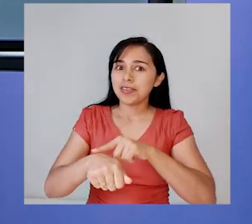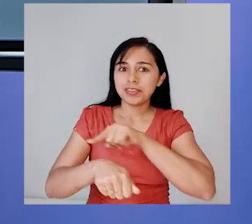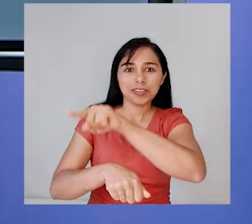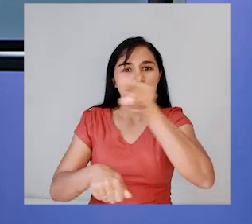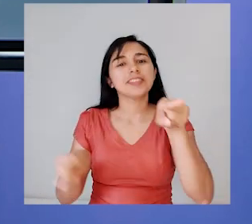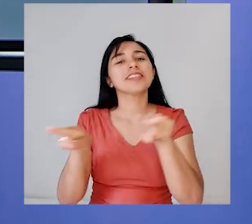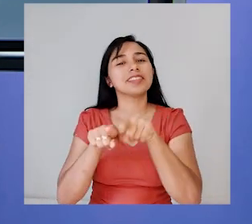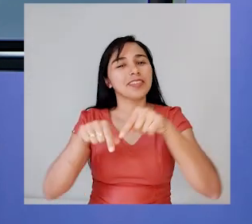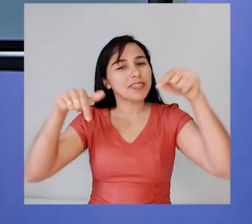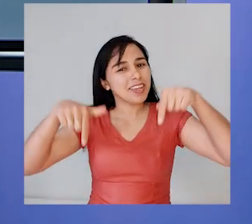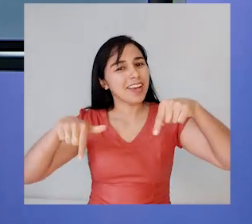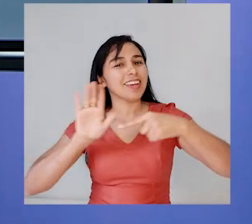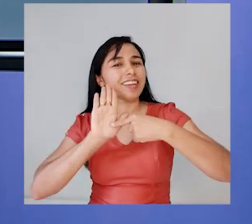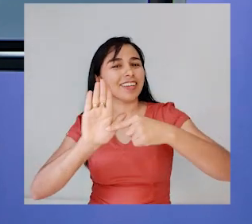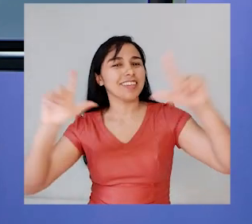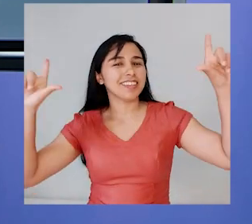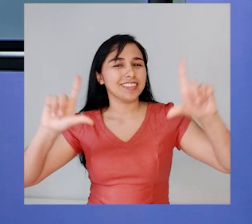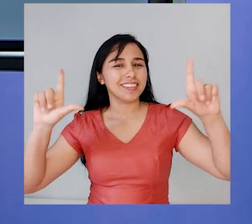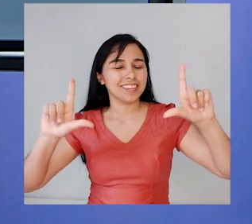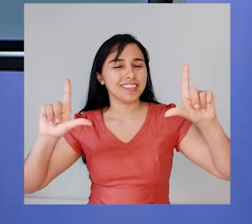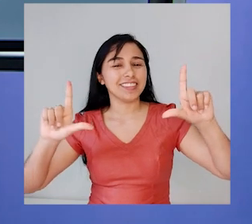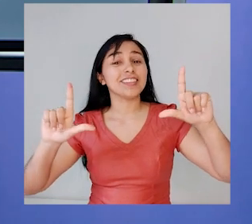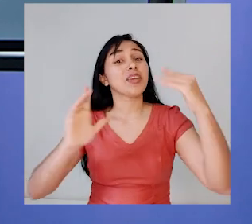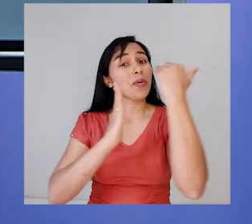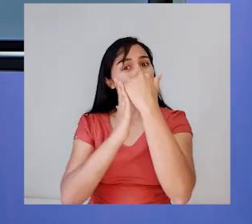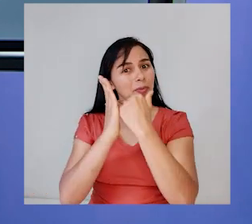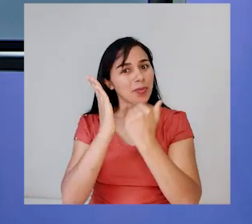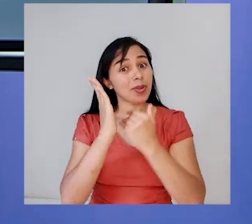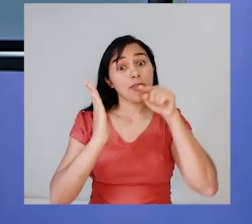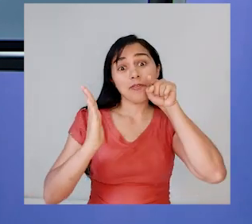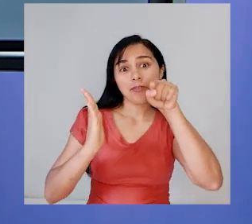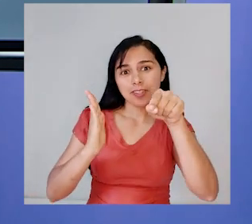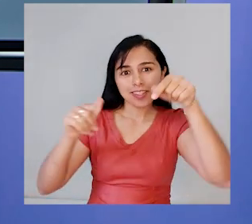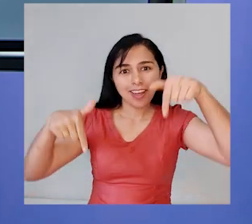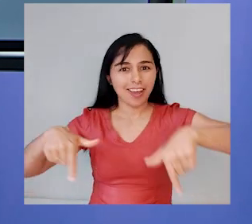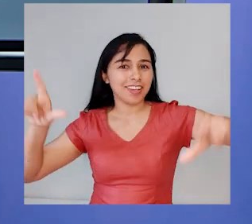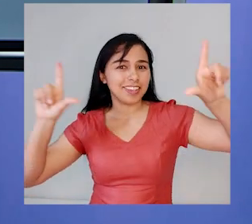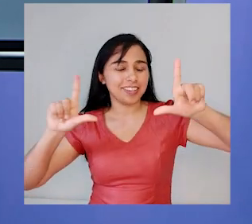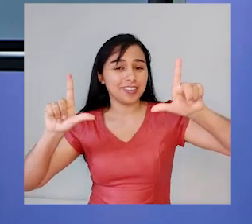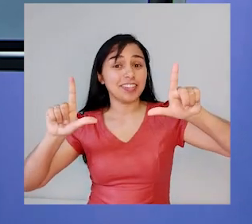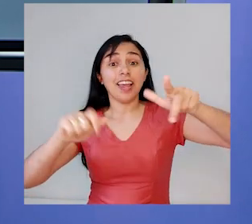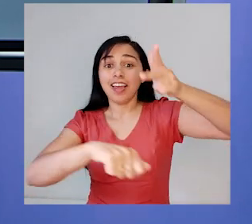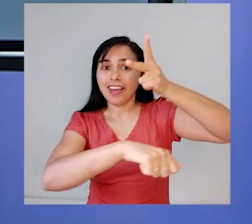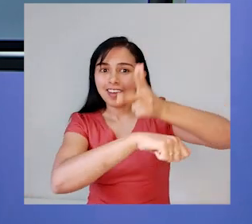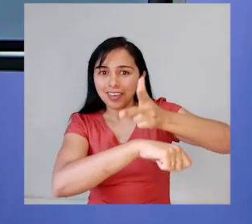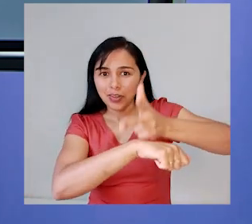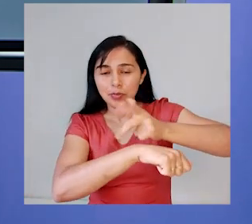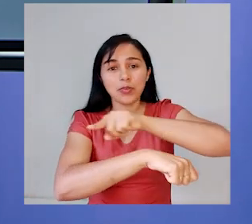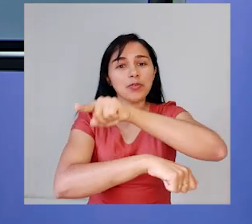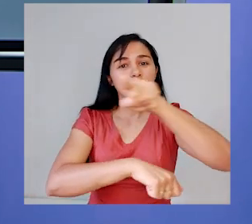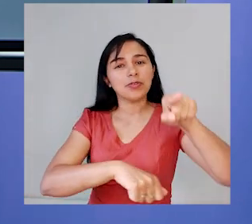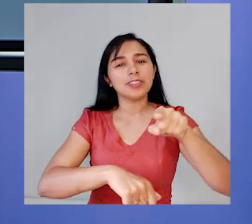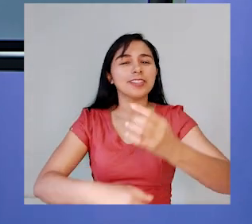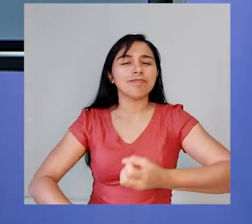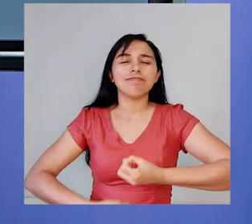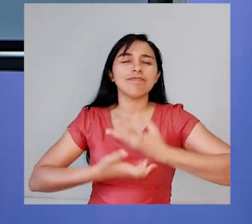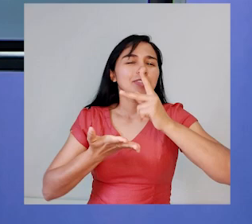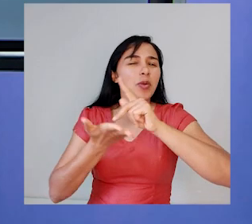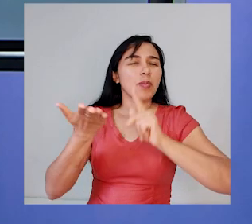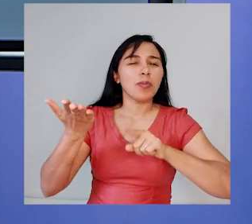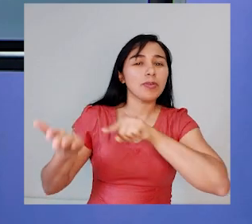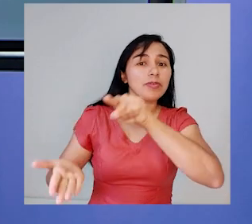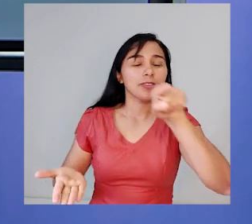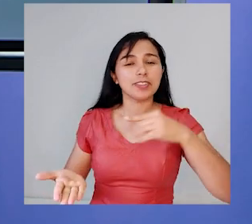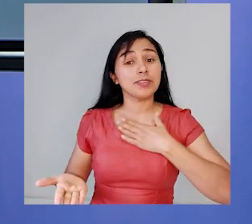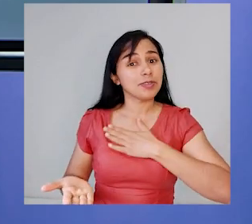na TV? Grava um vídeo com um poema que você goste, algum poema que lhe toque, que lhe chame a sua atenção,